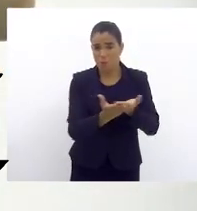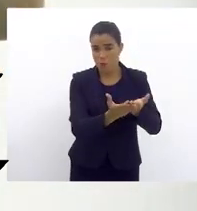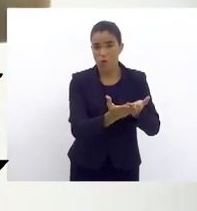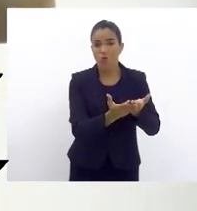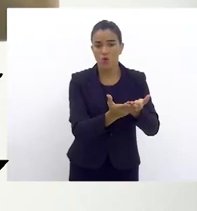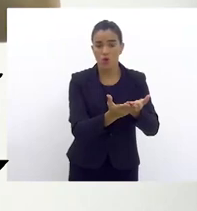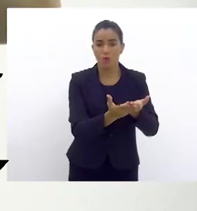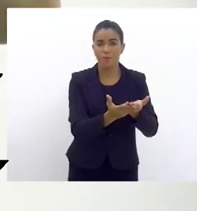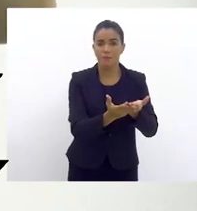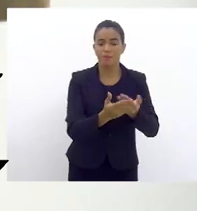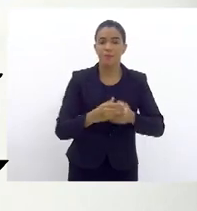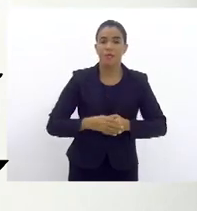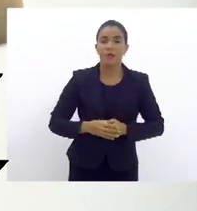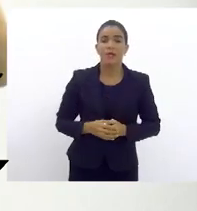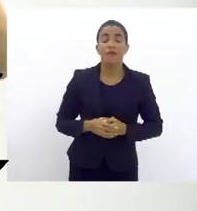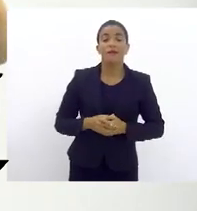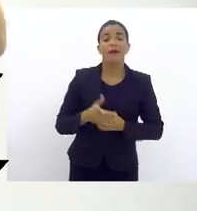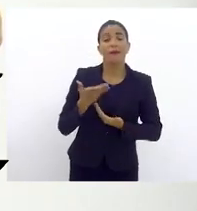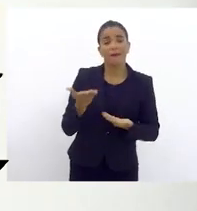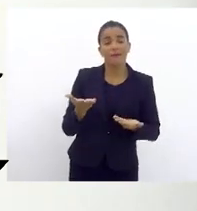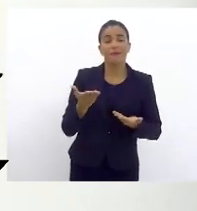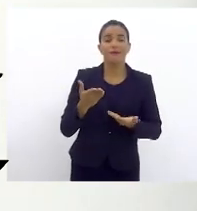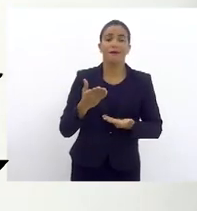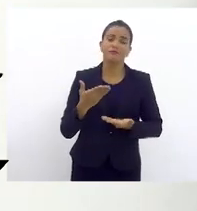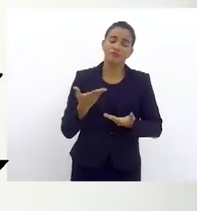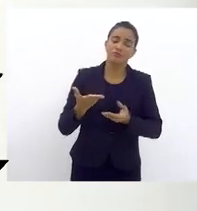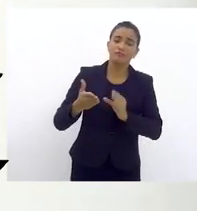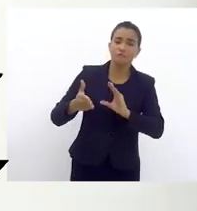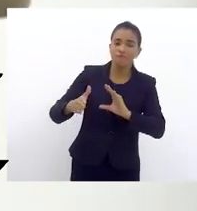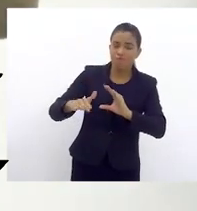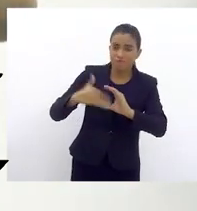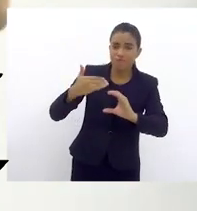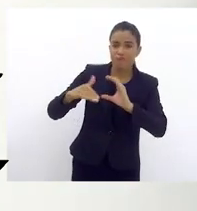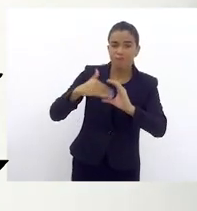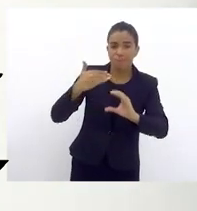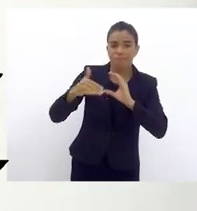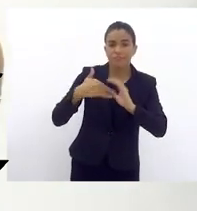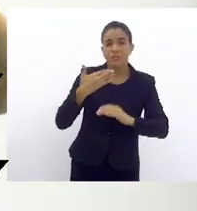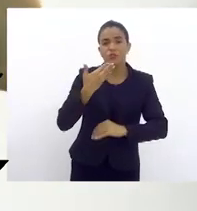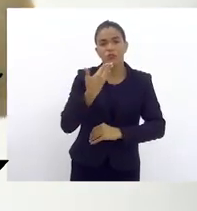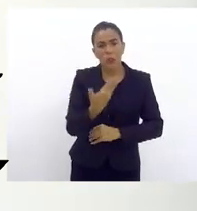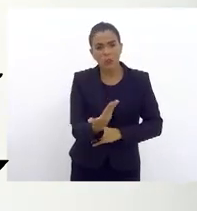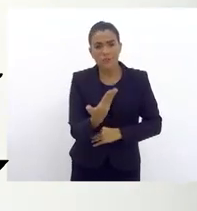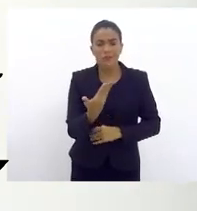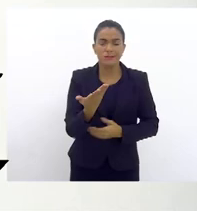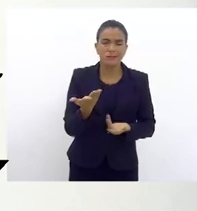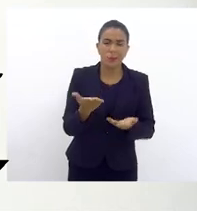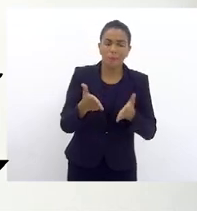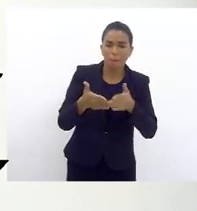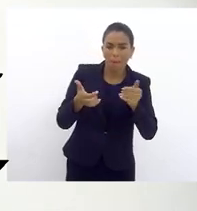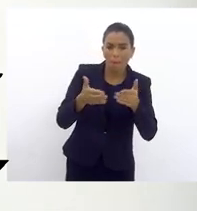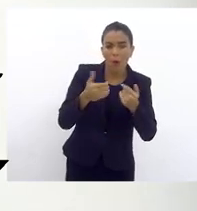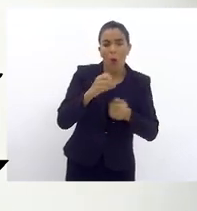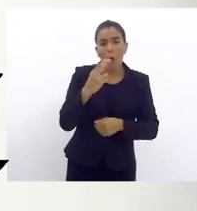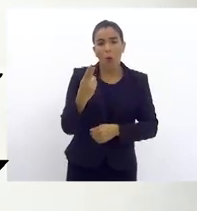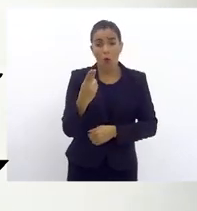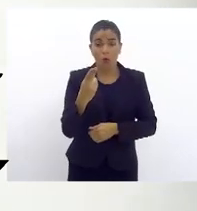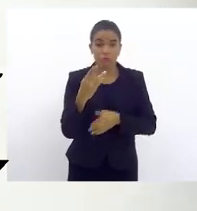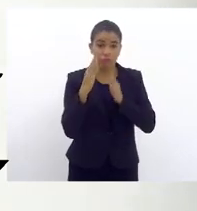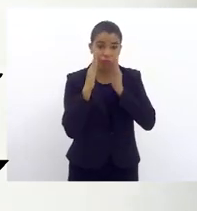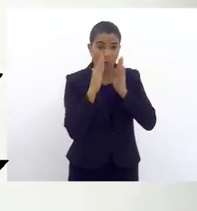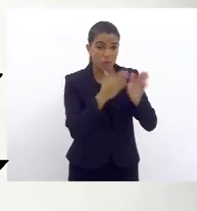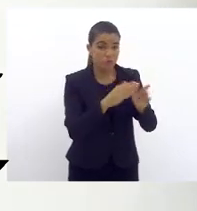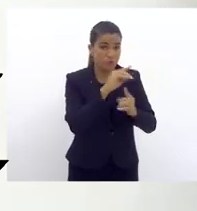é receber quaisquer solicitações enfim que sejam destinadas a defensoria pública